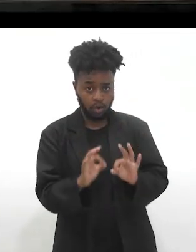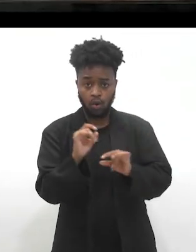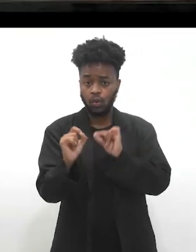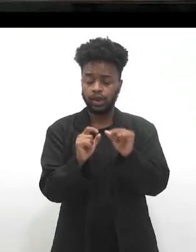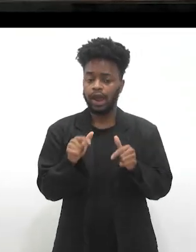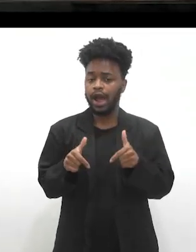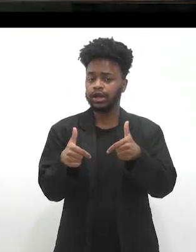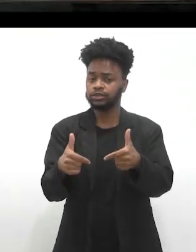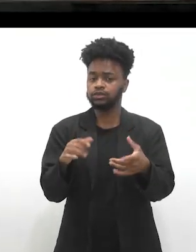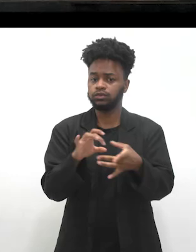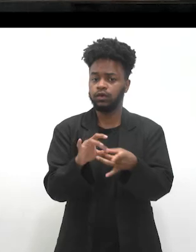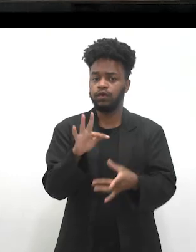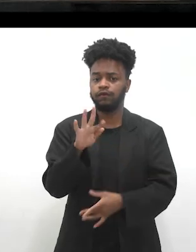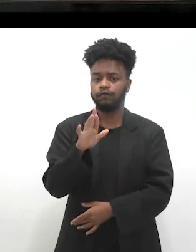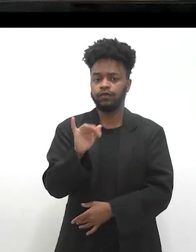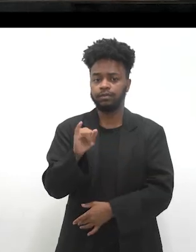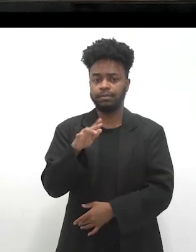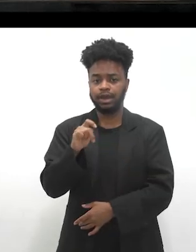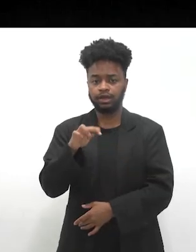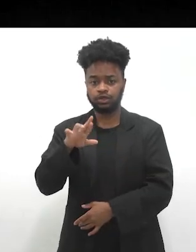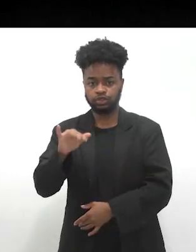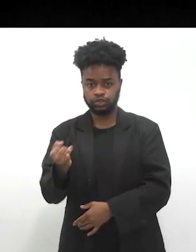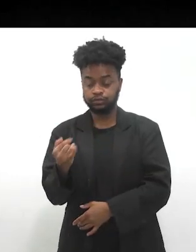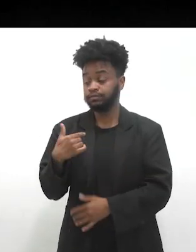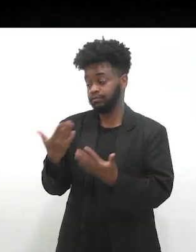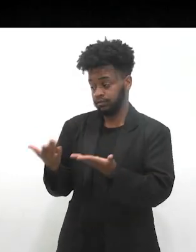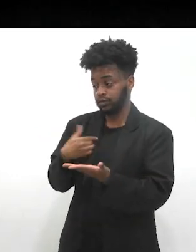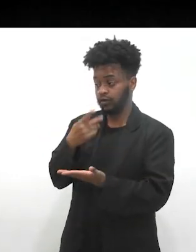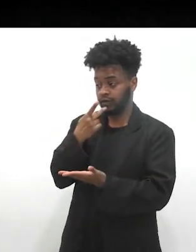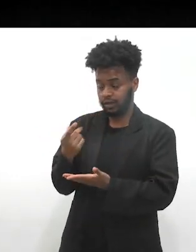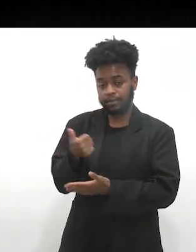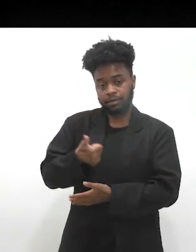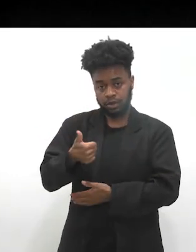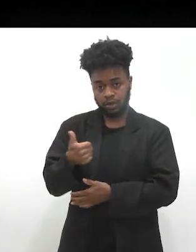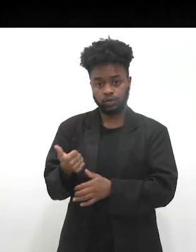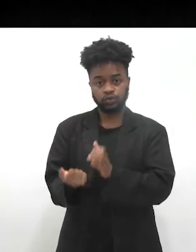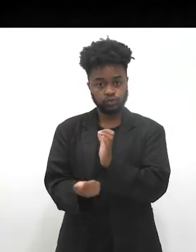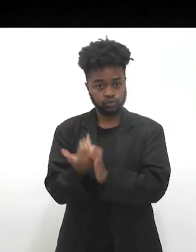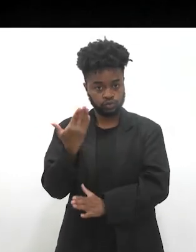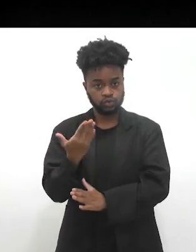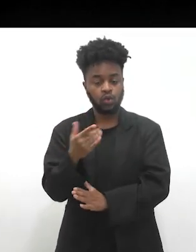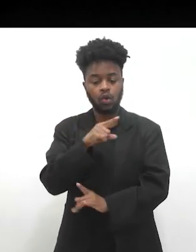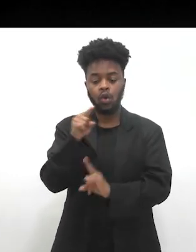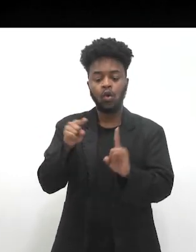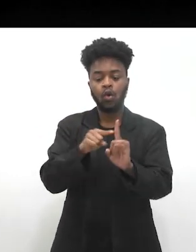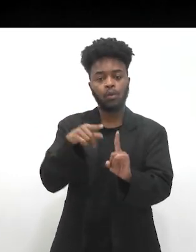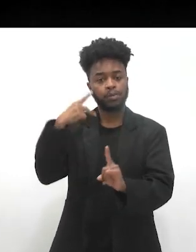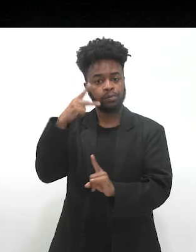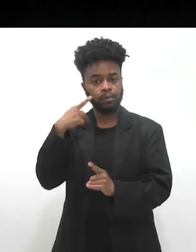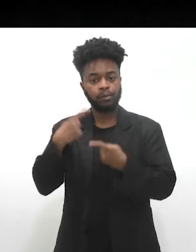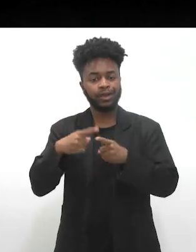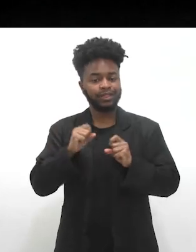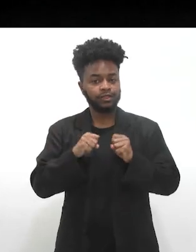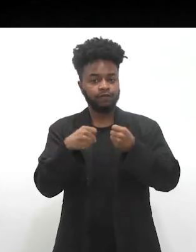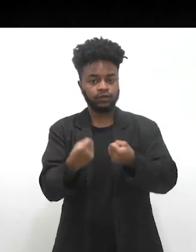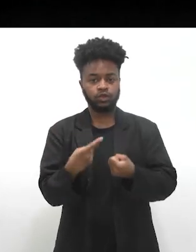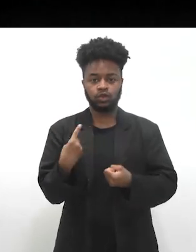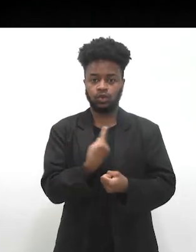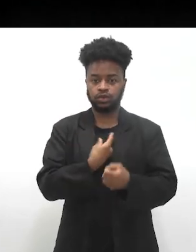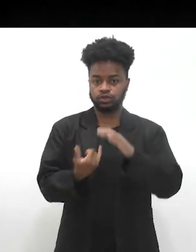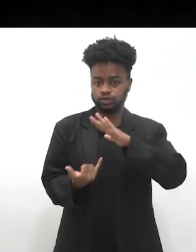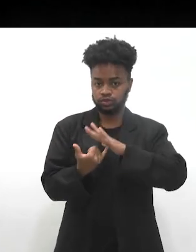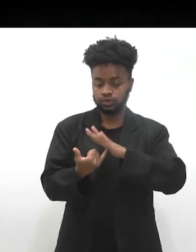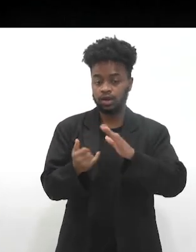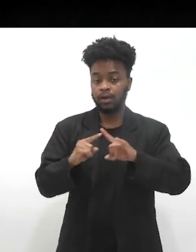as ações já do FRIPERJ? O FRIPERJ, como eu falei, primeiro ele surge como uma instância política de defesa das nossas